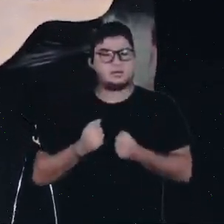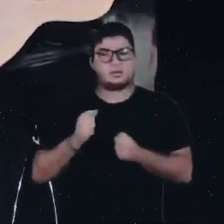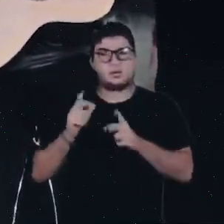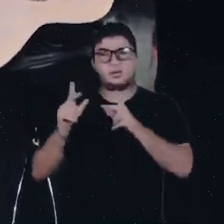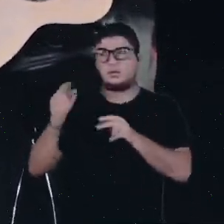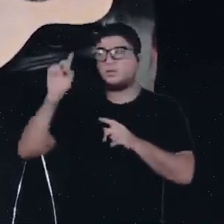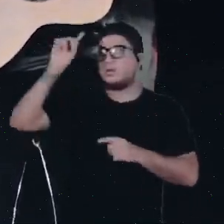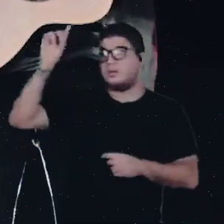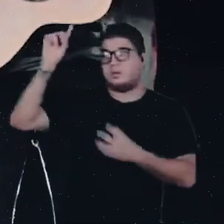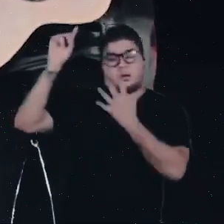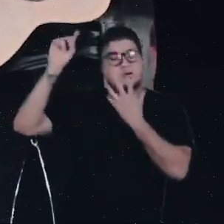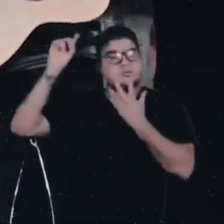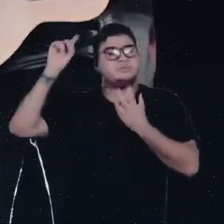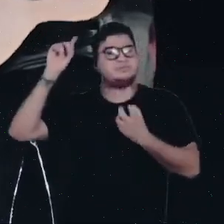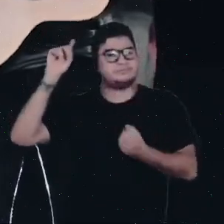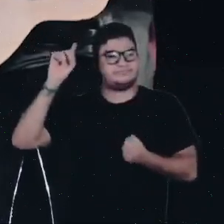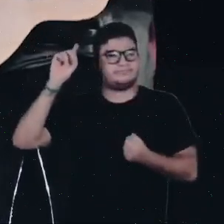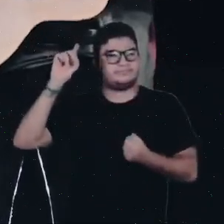nos aceita.